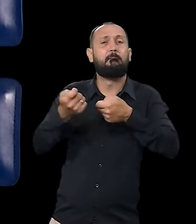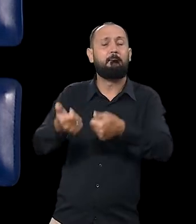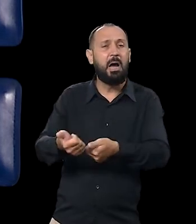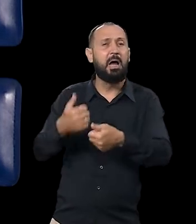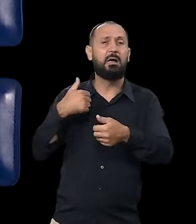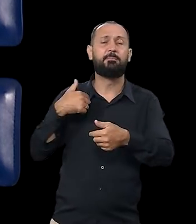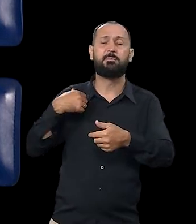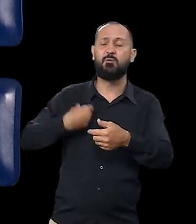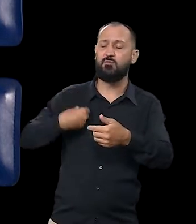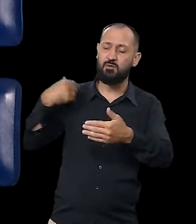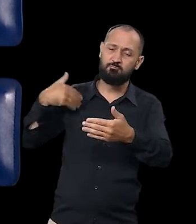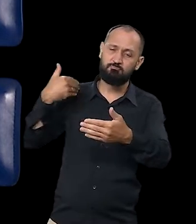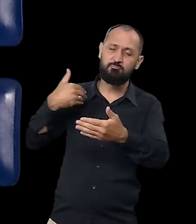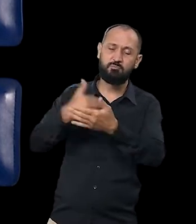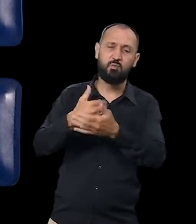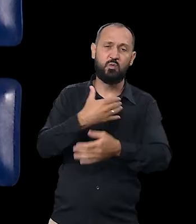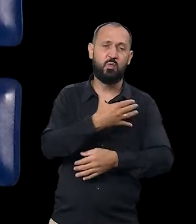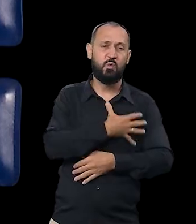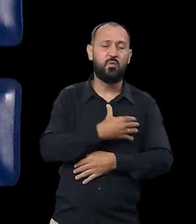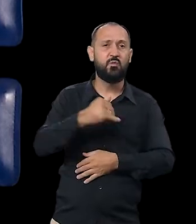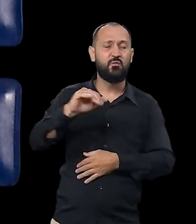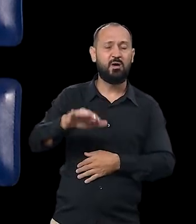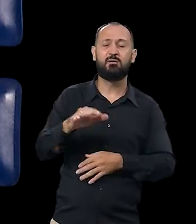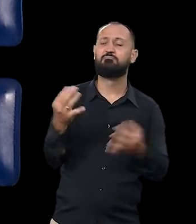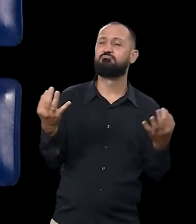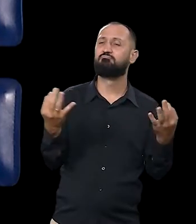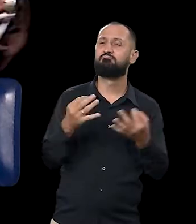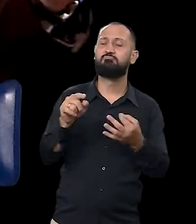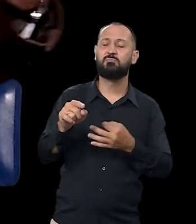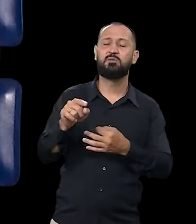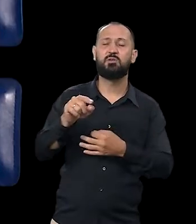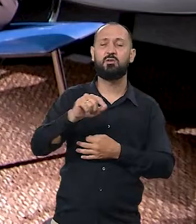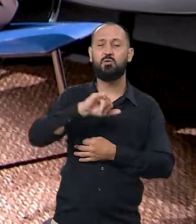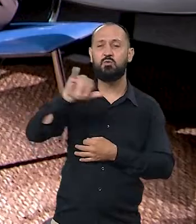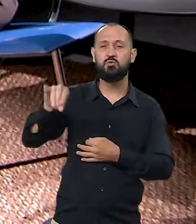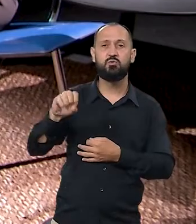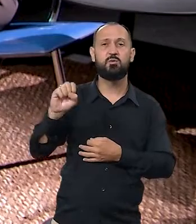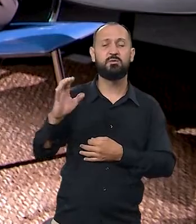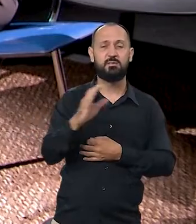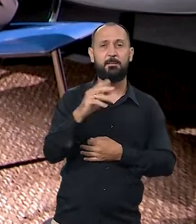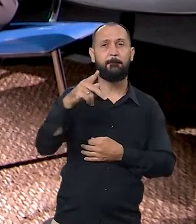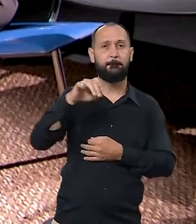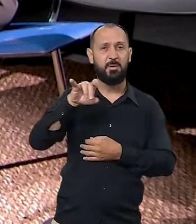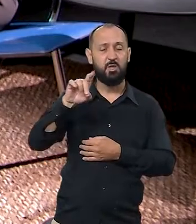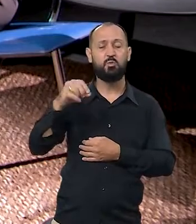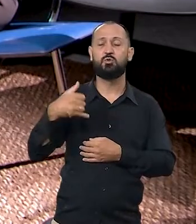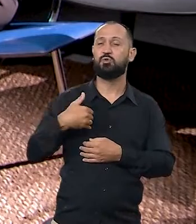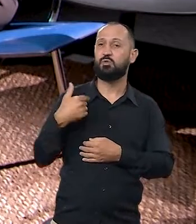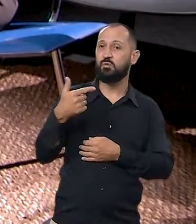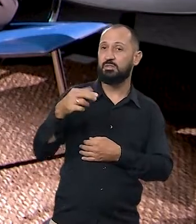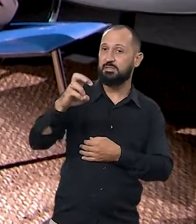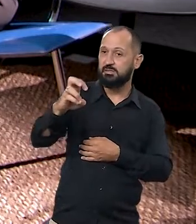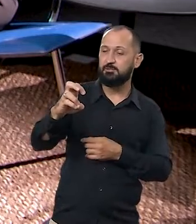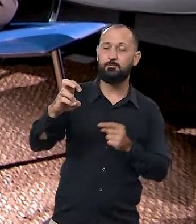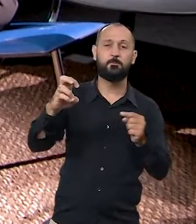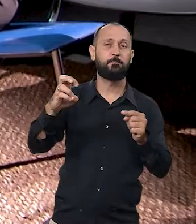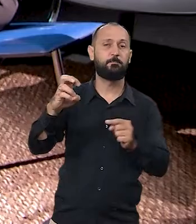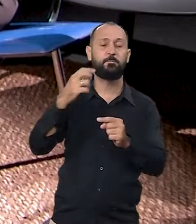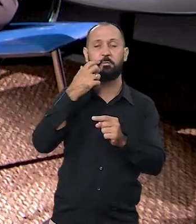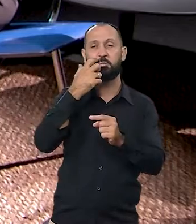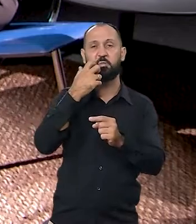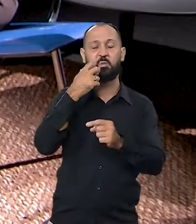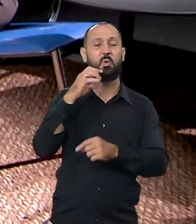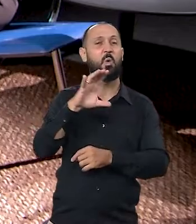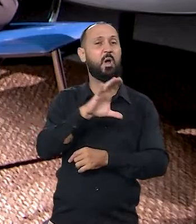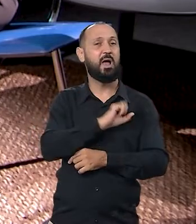devo muito a Maristela toda essa trajetória e um filho extraordinário que eu tenho, que é o José Pedro, que hoje tem 25